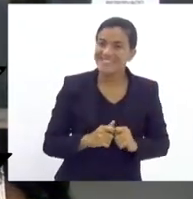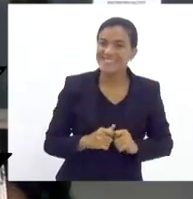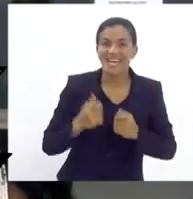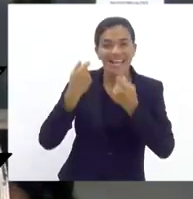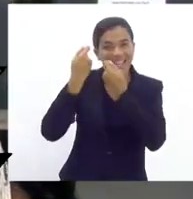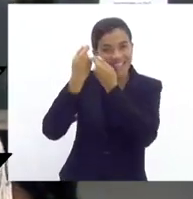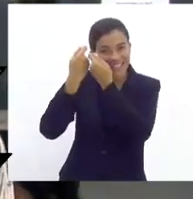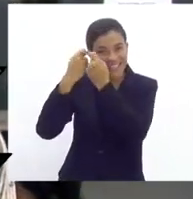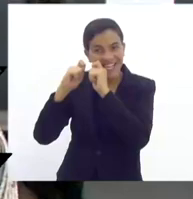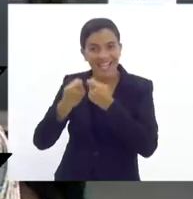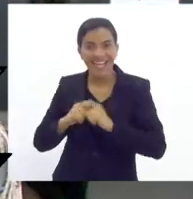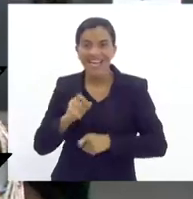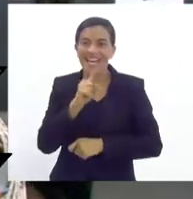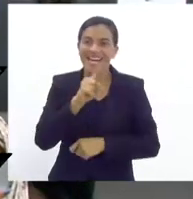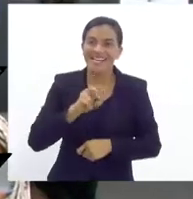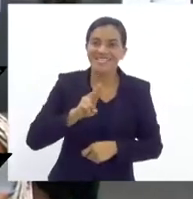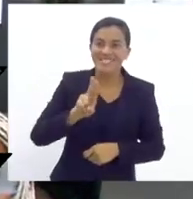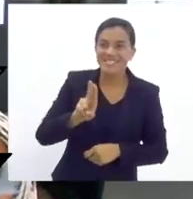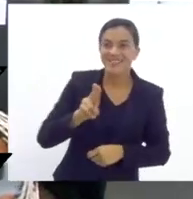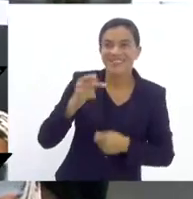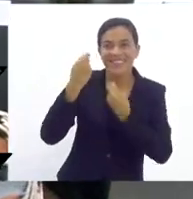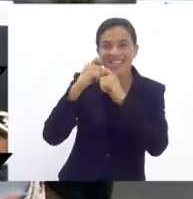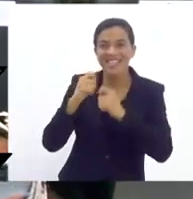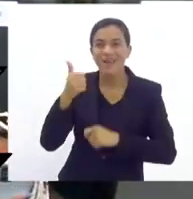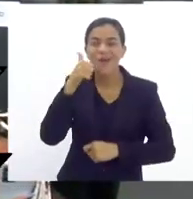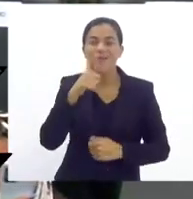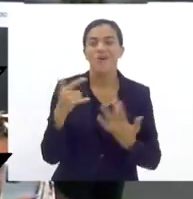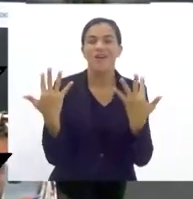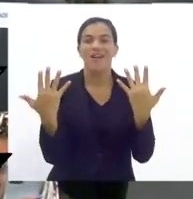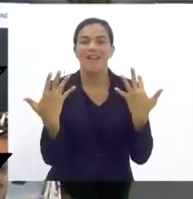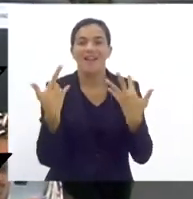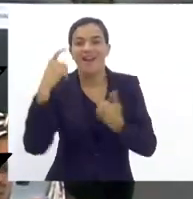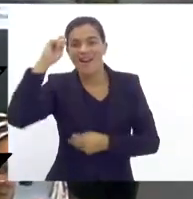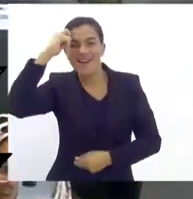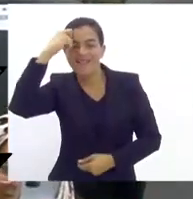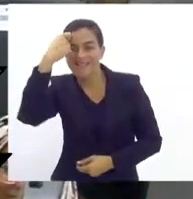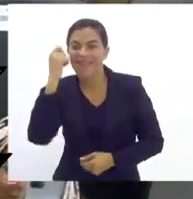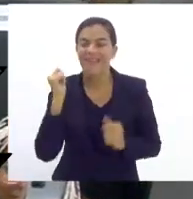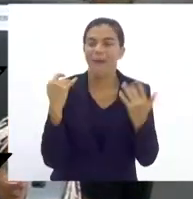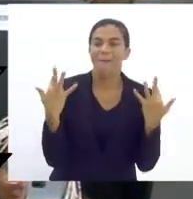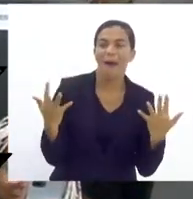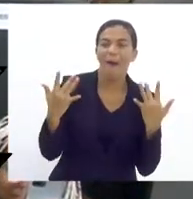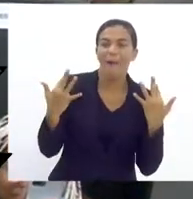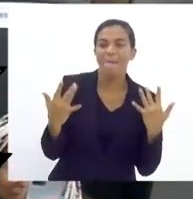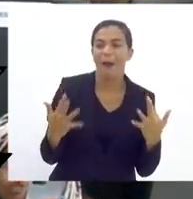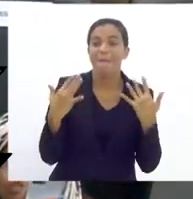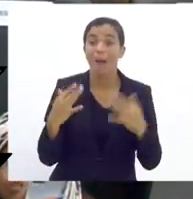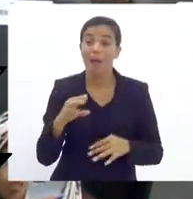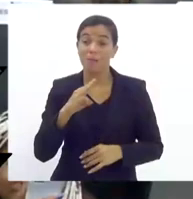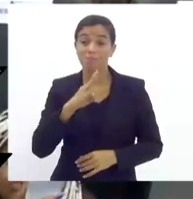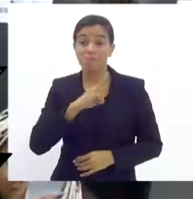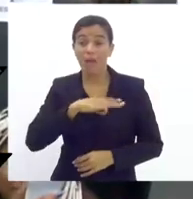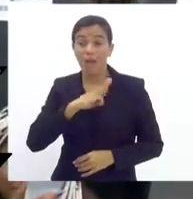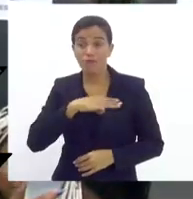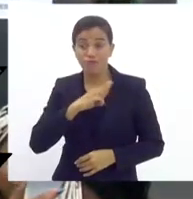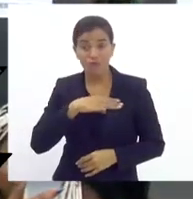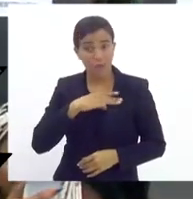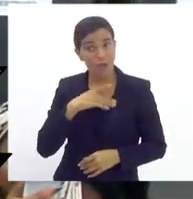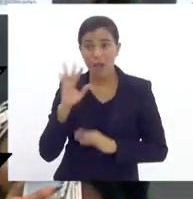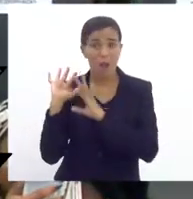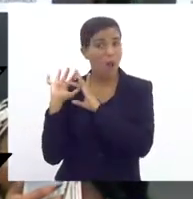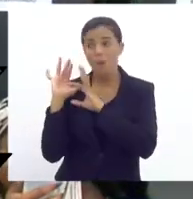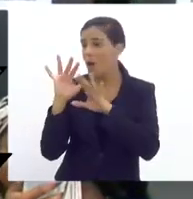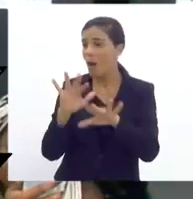trança com azul trança com várias mulheres negras né que vem aqui e por exemplo Madureira já é um polo das